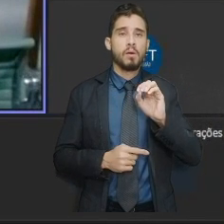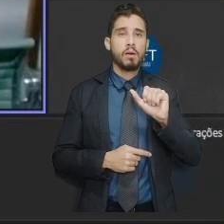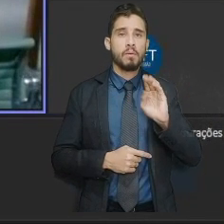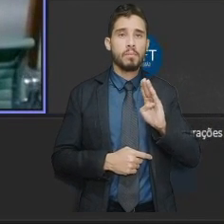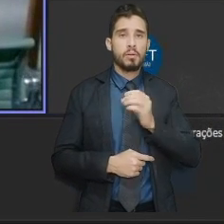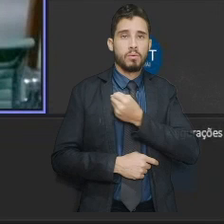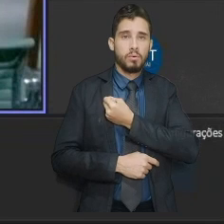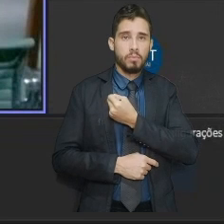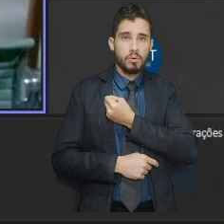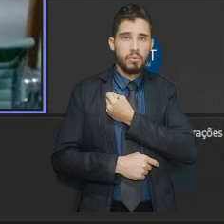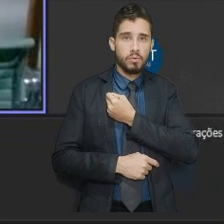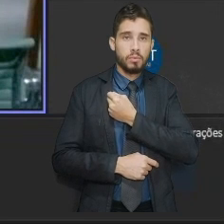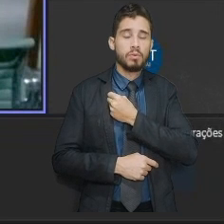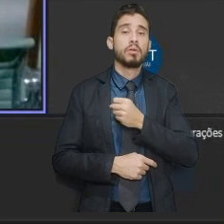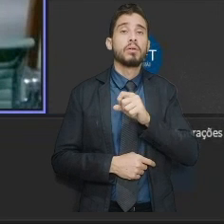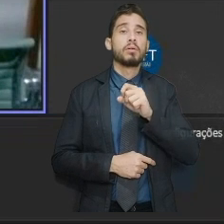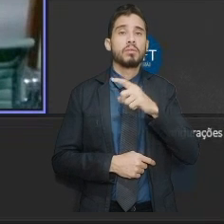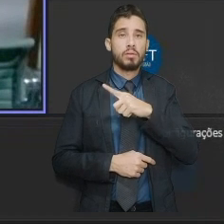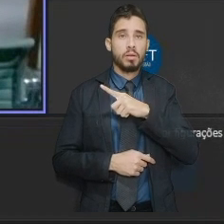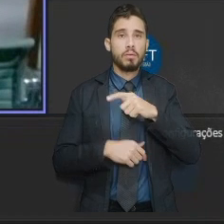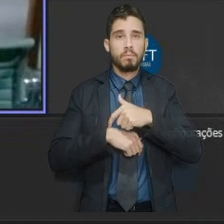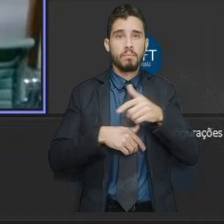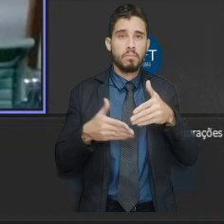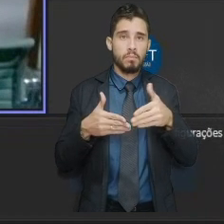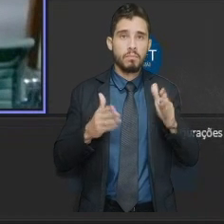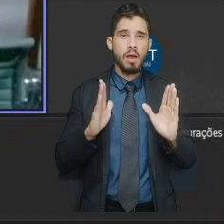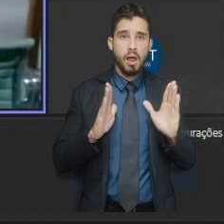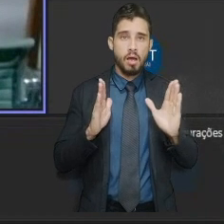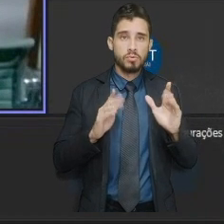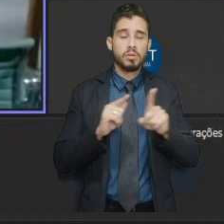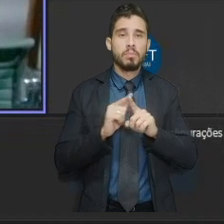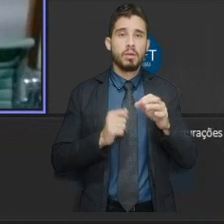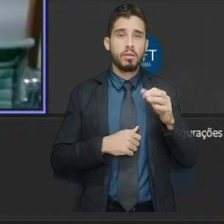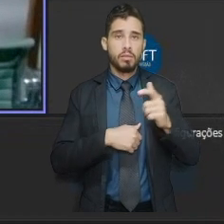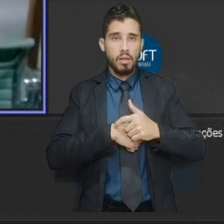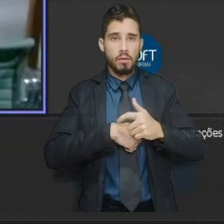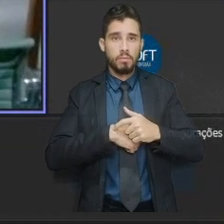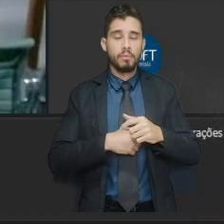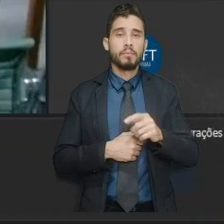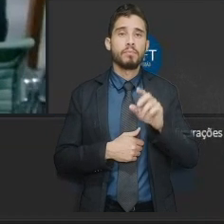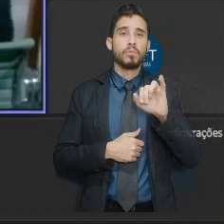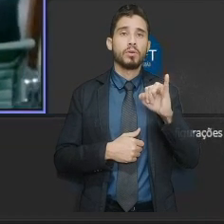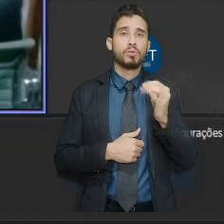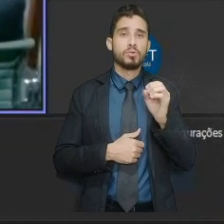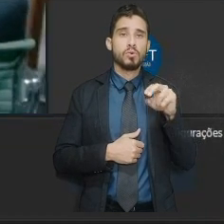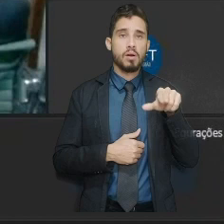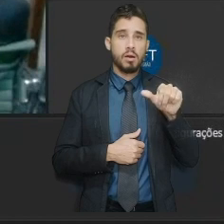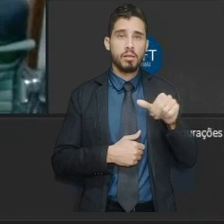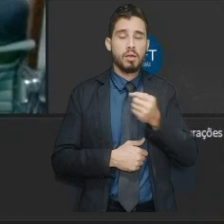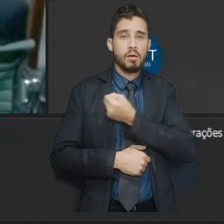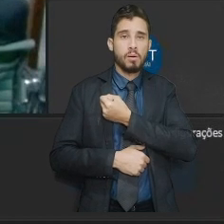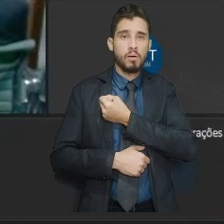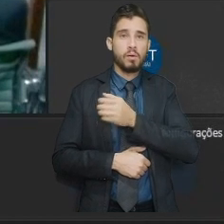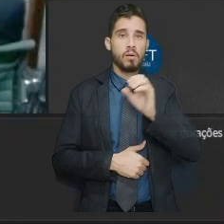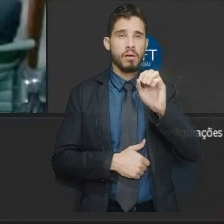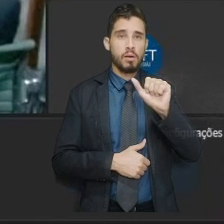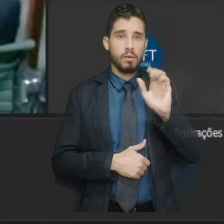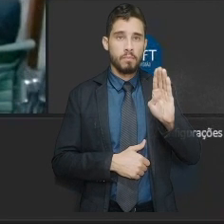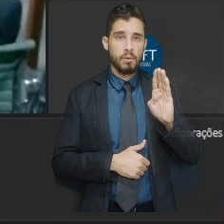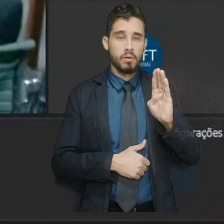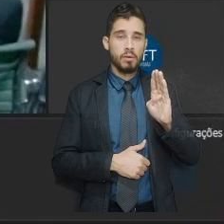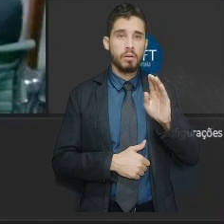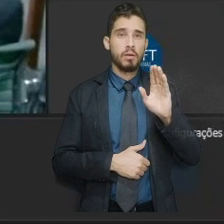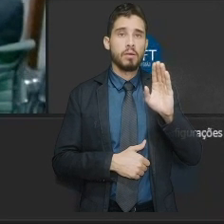completo, a OAB, e tenha a palavra pelo prazo regimental. Obrigada, Excelência. Joana Maria